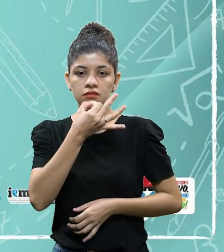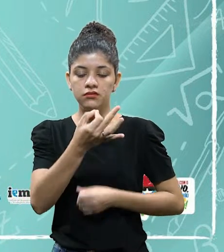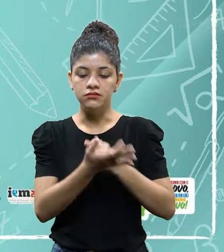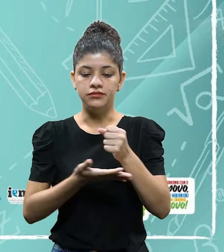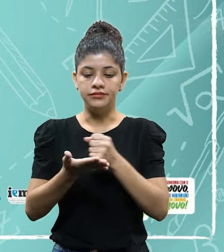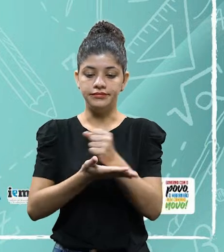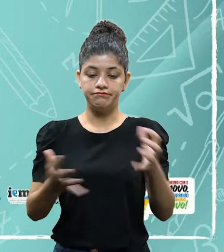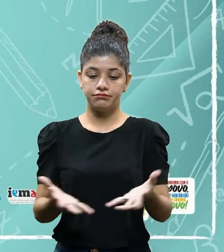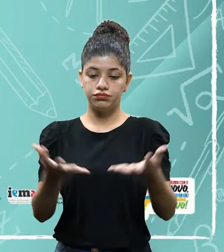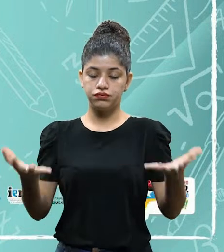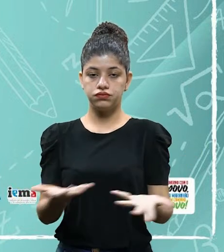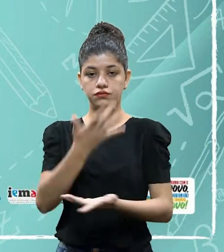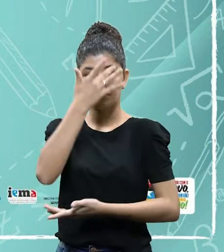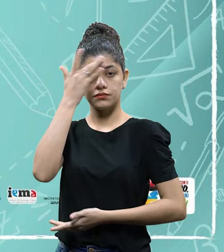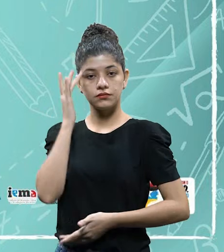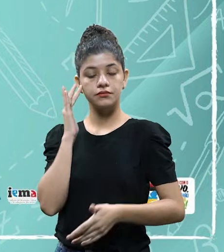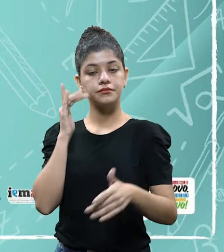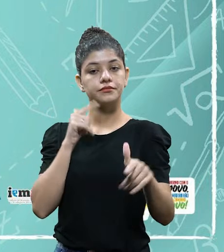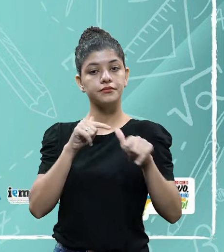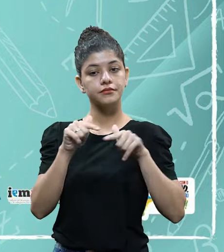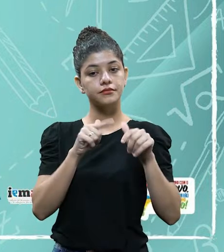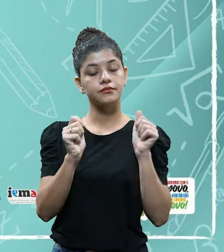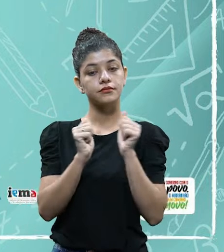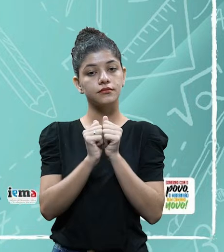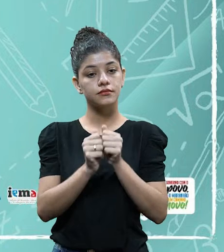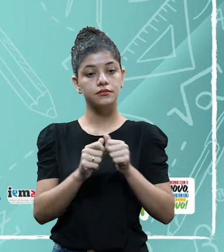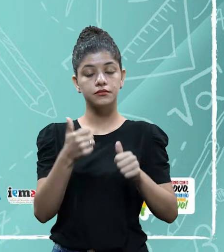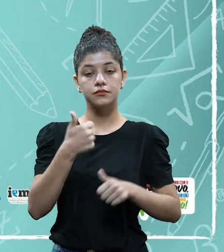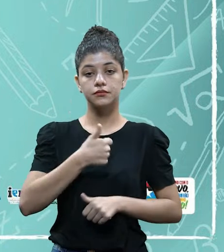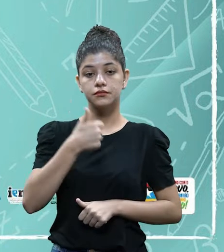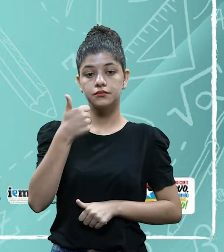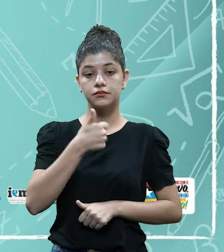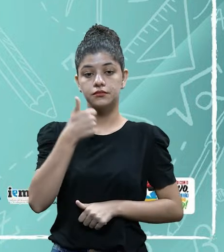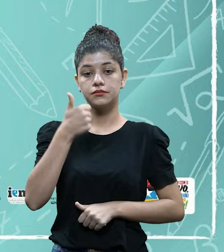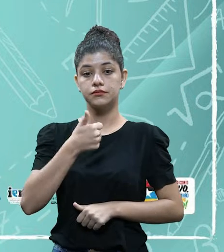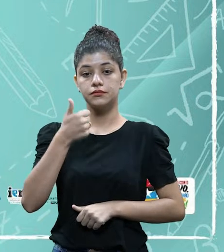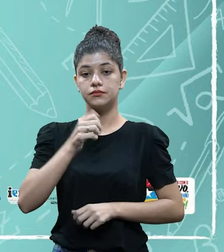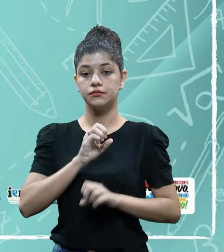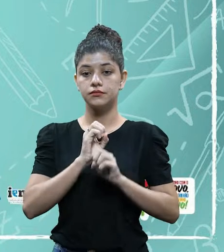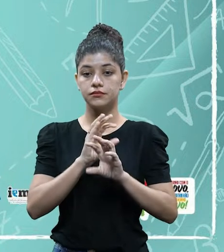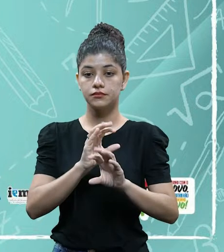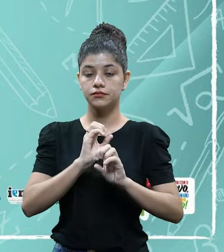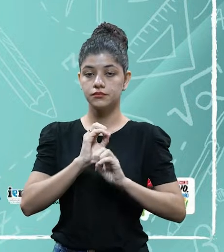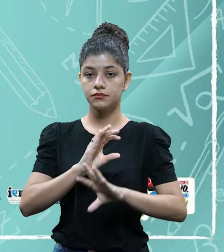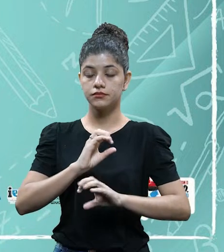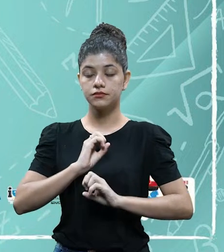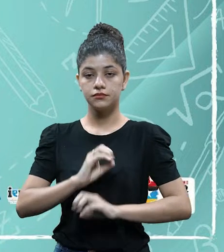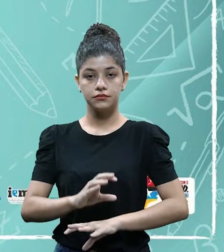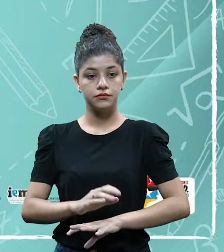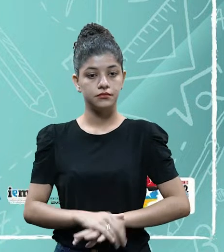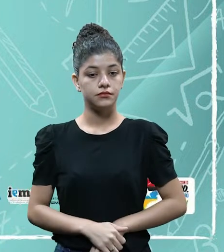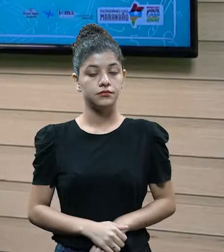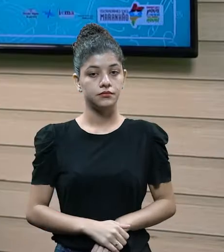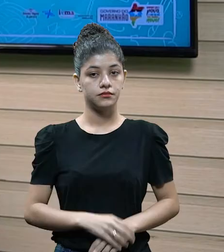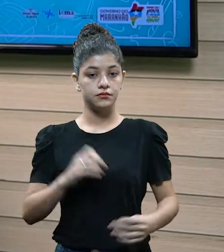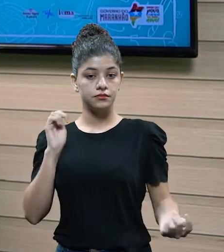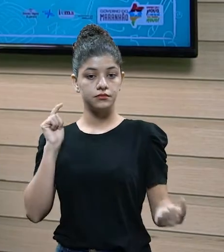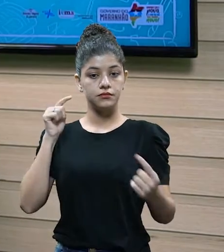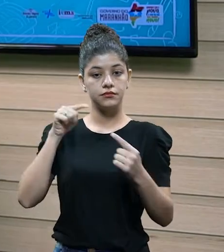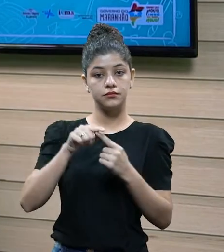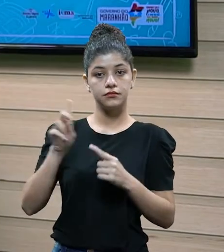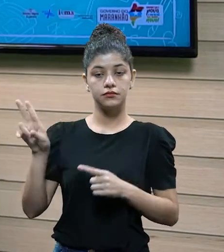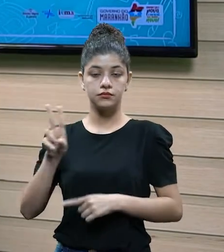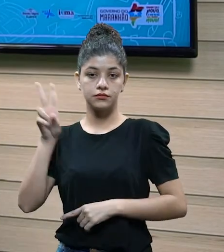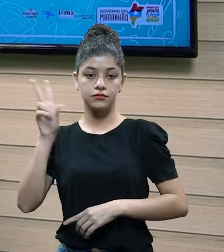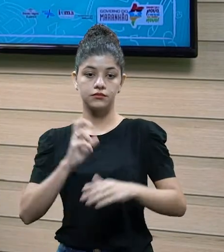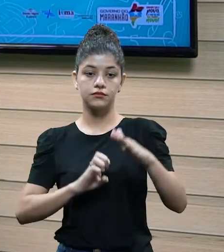impulsionar seus colaboradores. Primeiro, compartilhe a missão, visão e os valores da empresa. Luiz